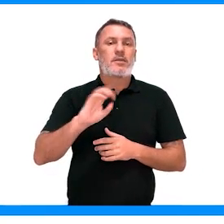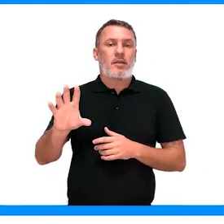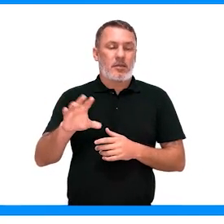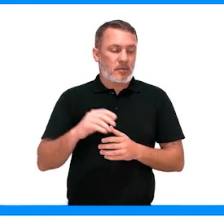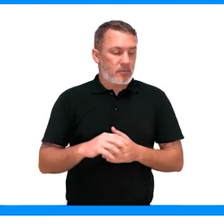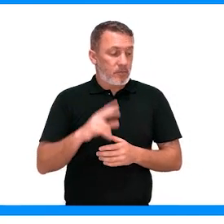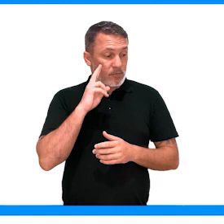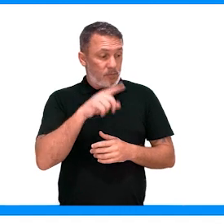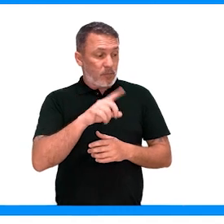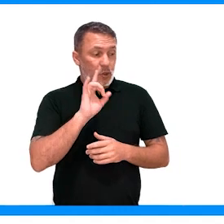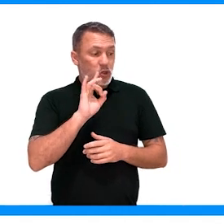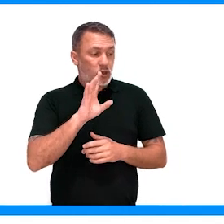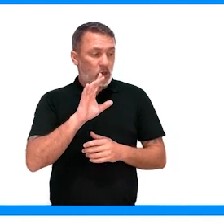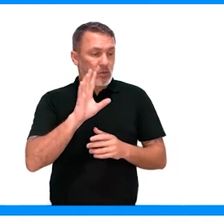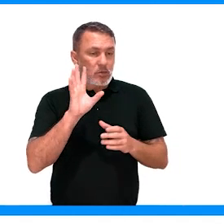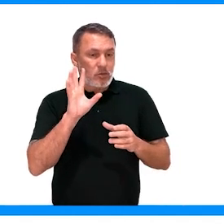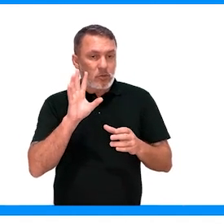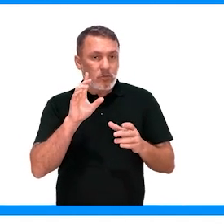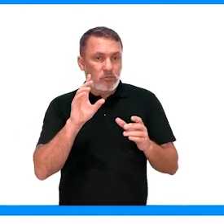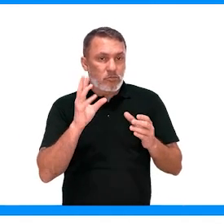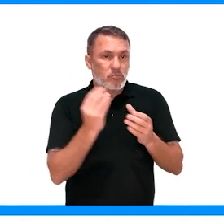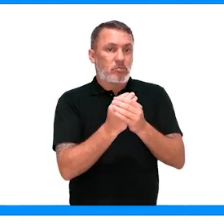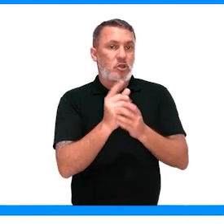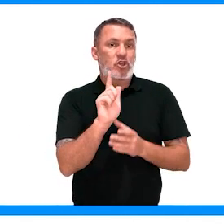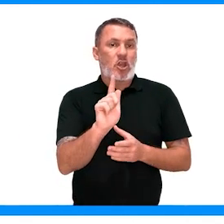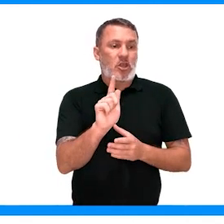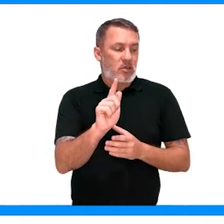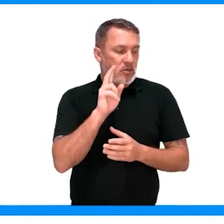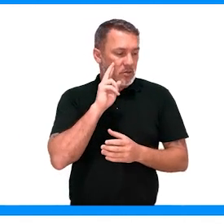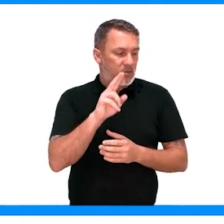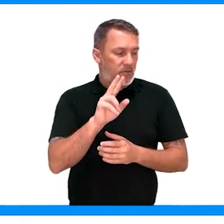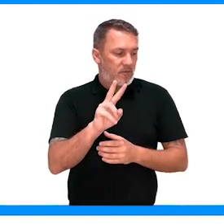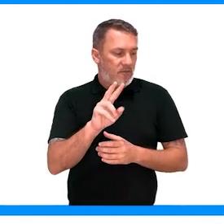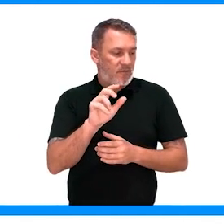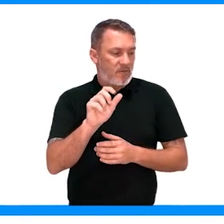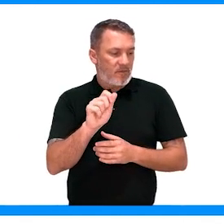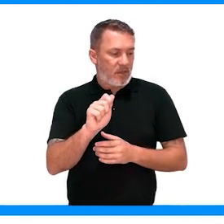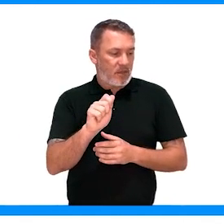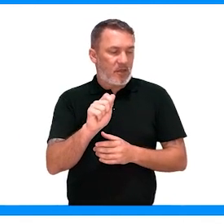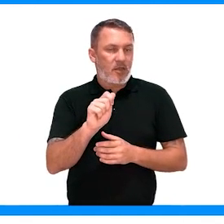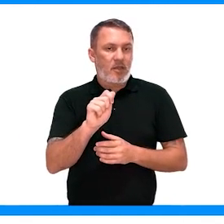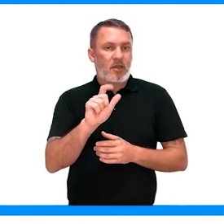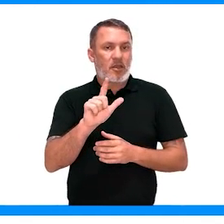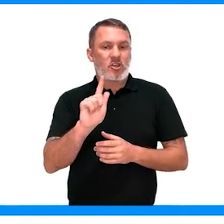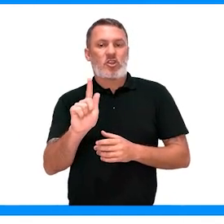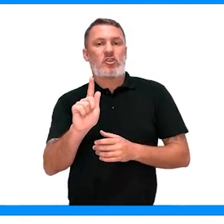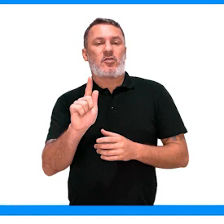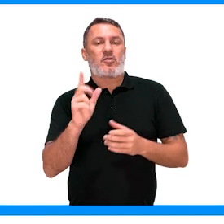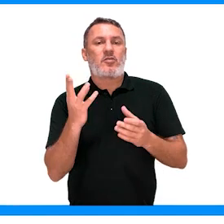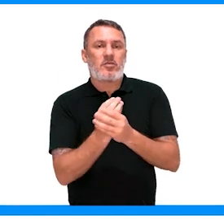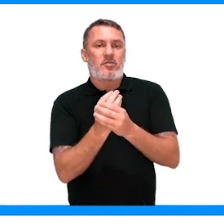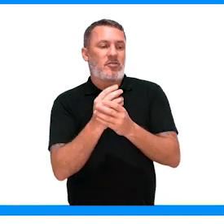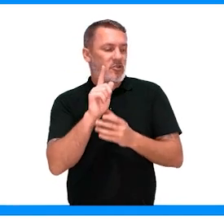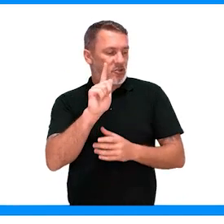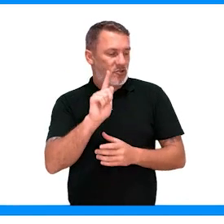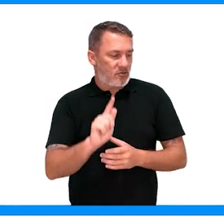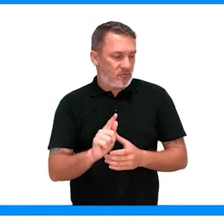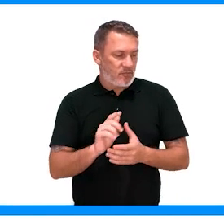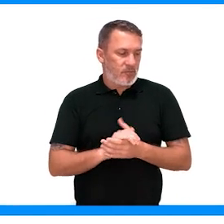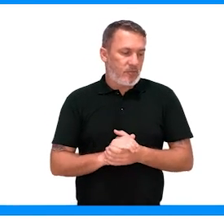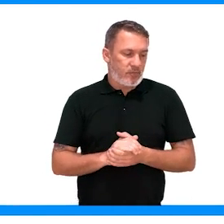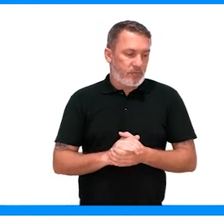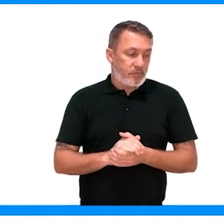tu vales, ele vale. Nós outros valemos, vós outros valeis, eles valem. E o verbo salir, eu salgo,